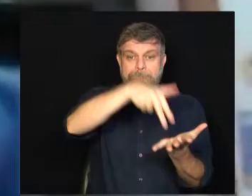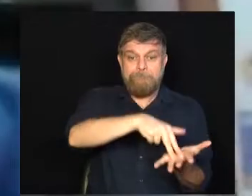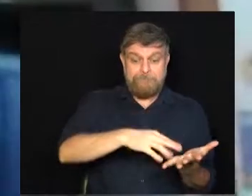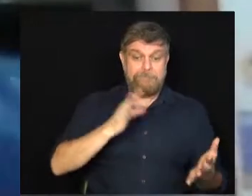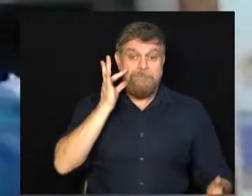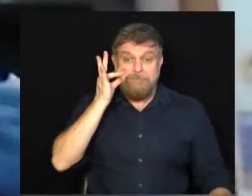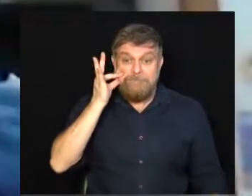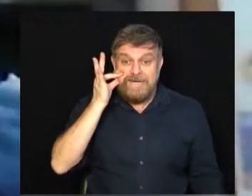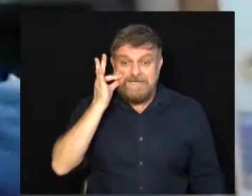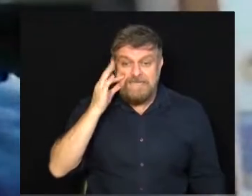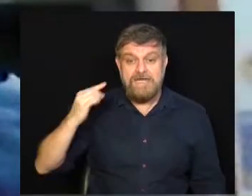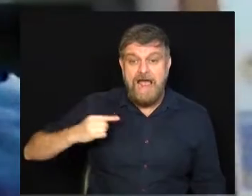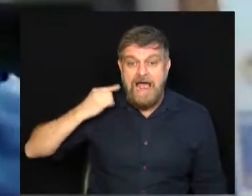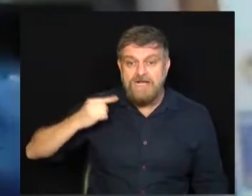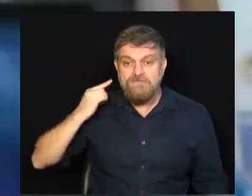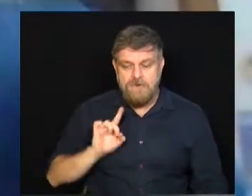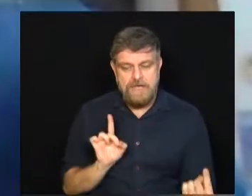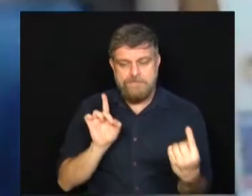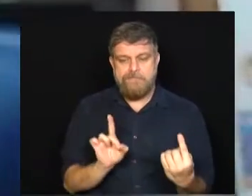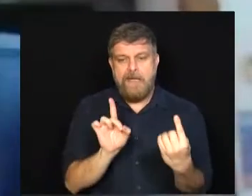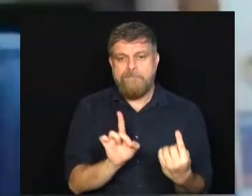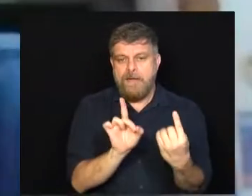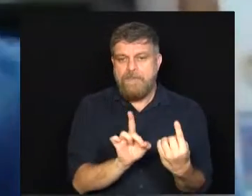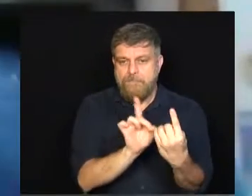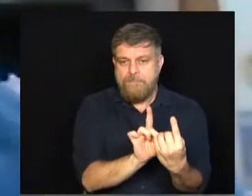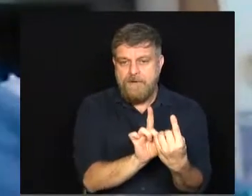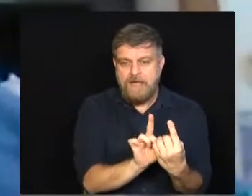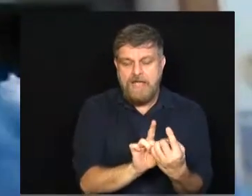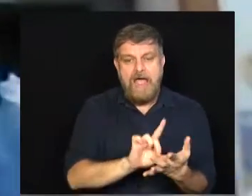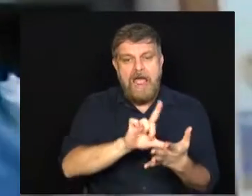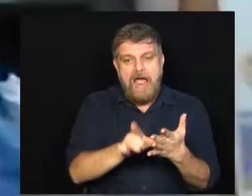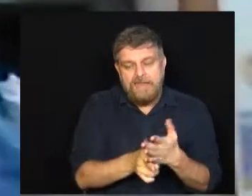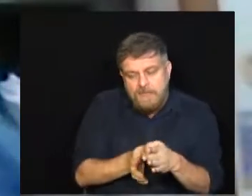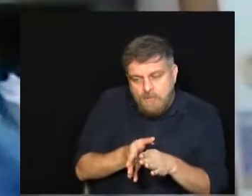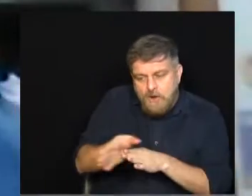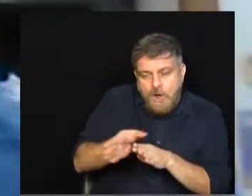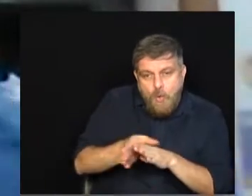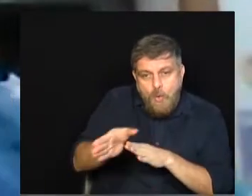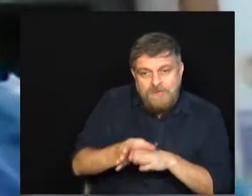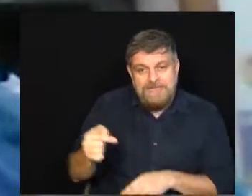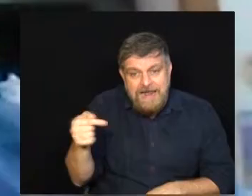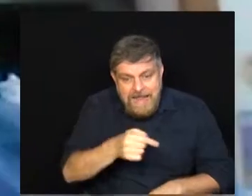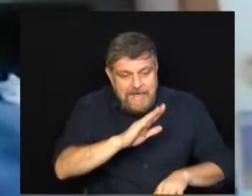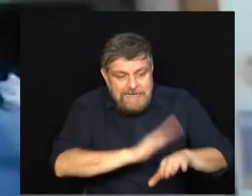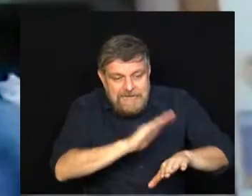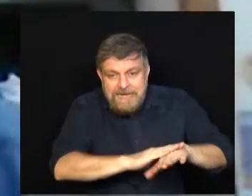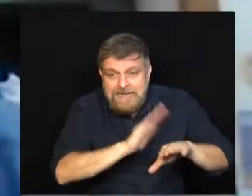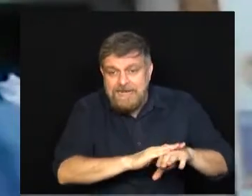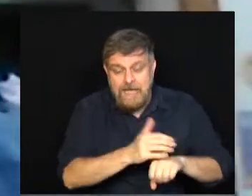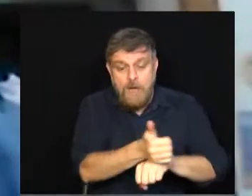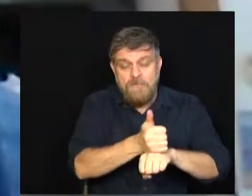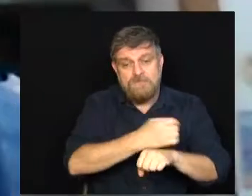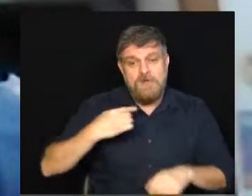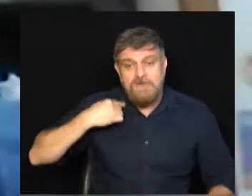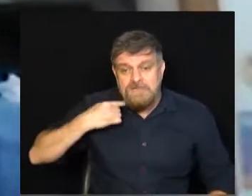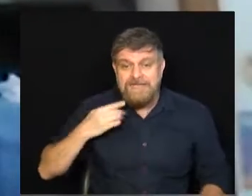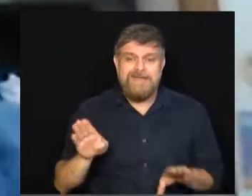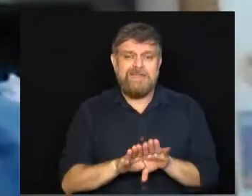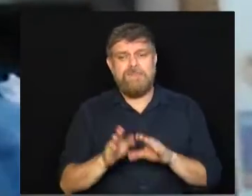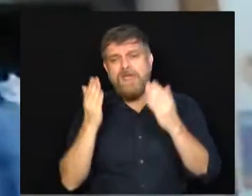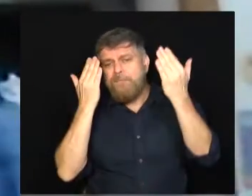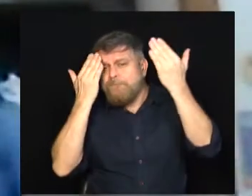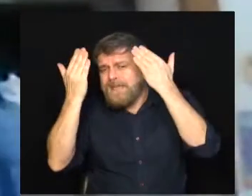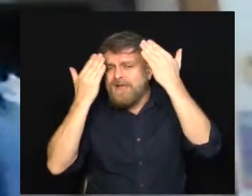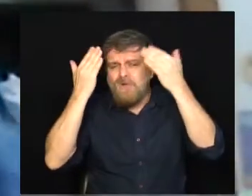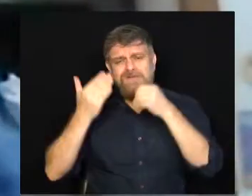ser acolhida no centro de referência e encaminhada para o atendimento com o profissional do direito. Tá? E, claro, não só, psicologia também é fundamental,